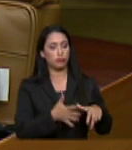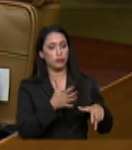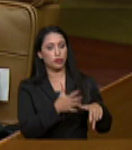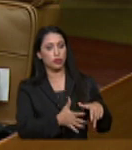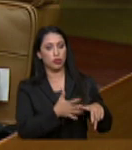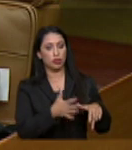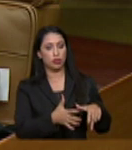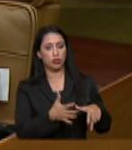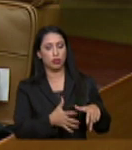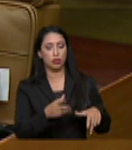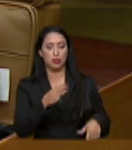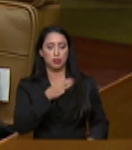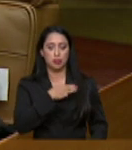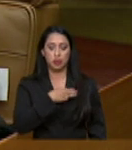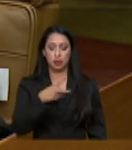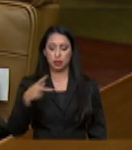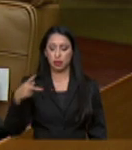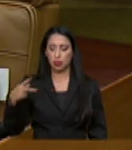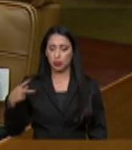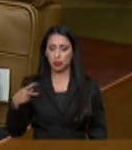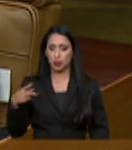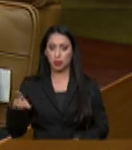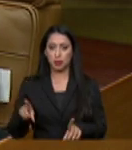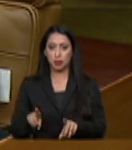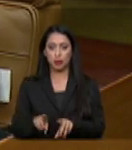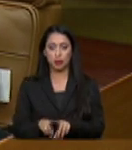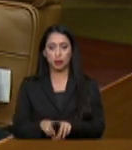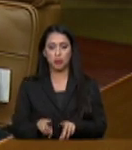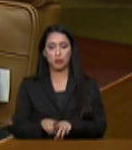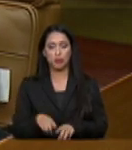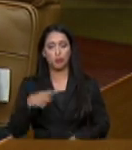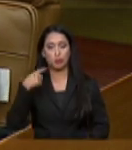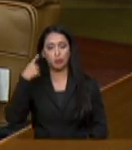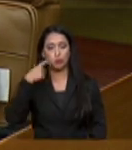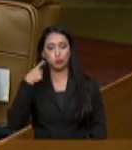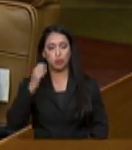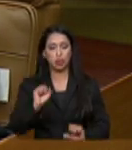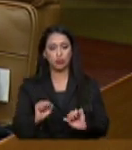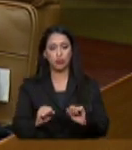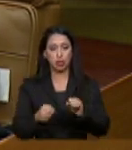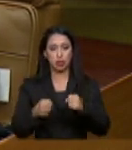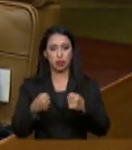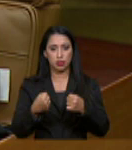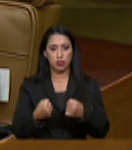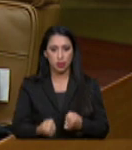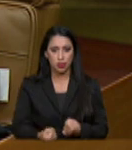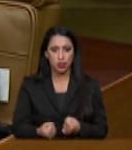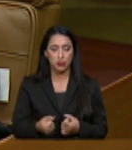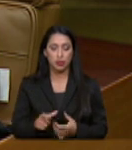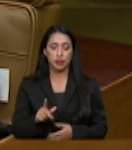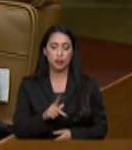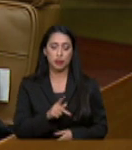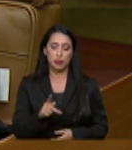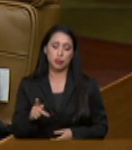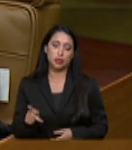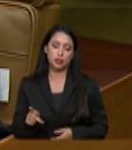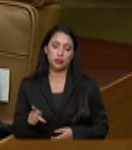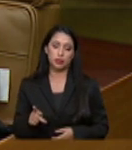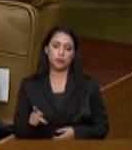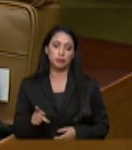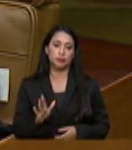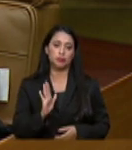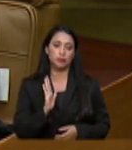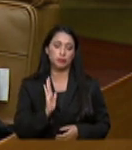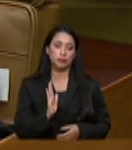orais tanto do Ministério Público quanto da Defesa show Presidente